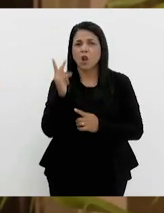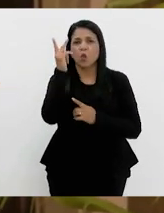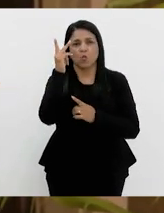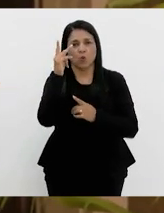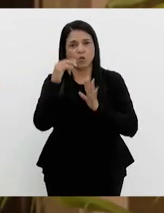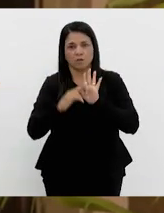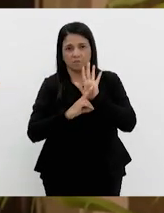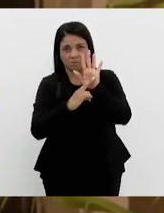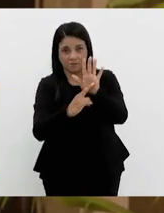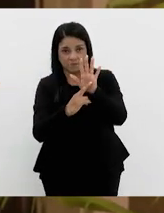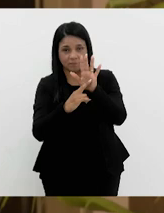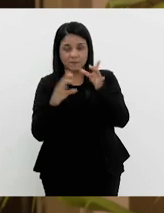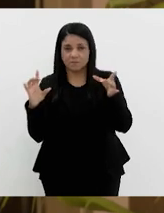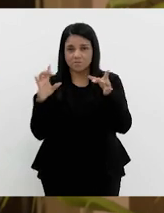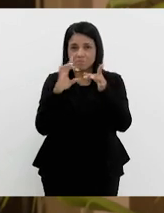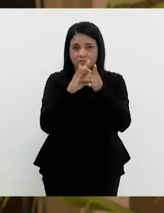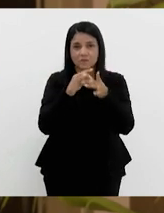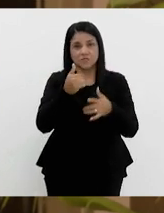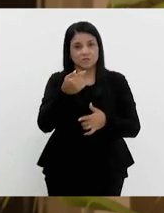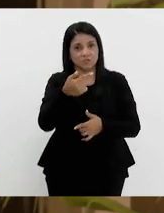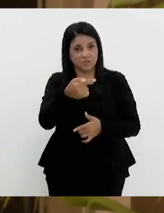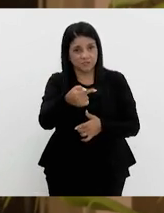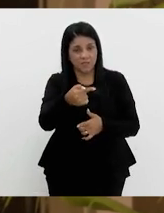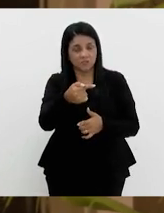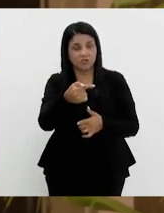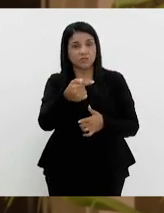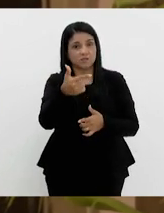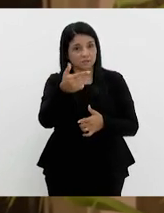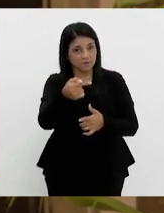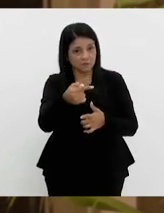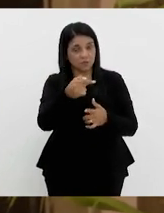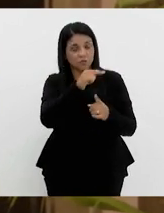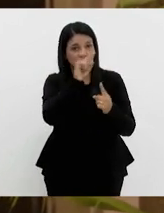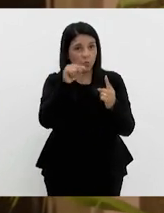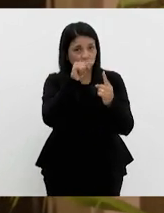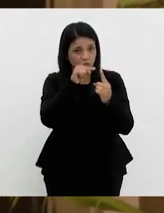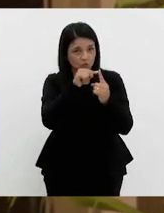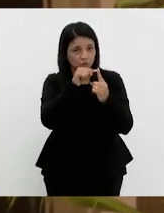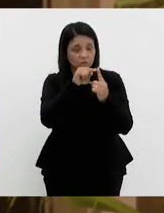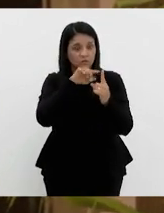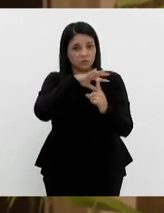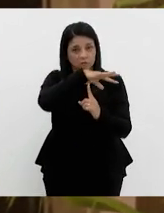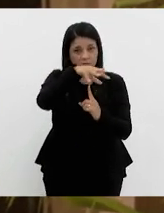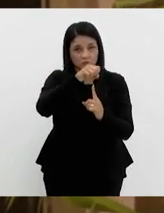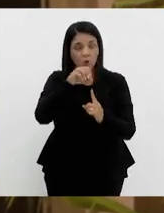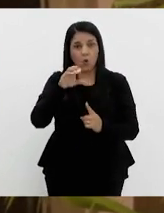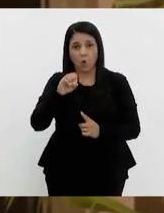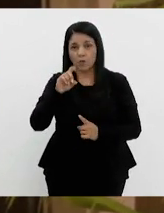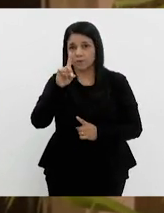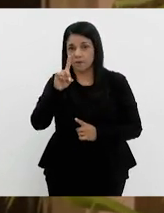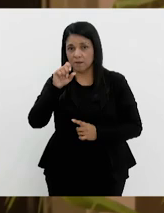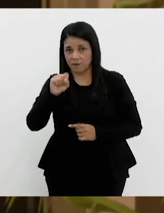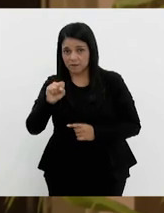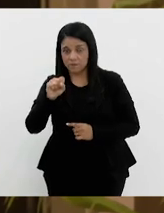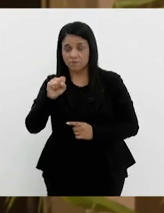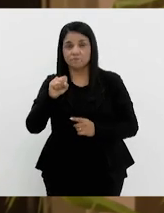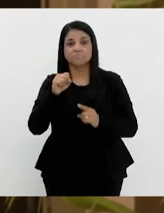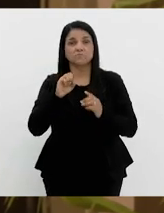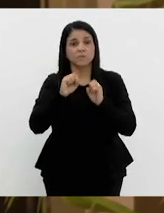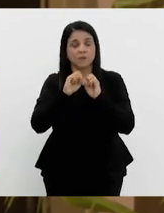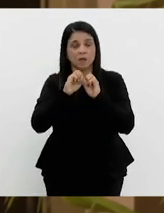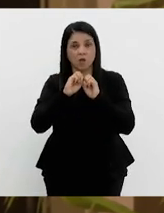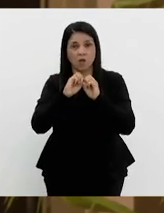alinhados com os 17 objetivos de desenvolvimento sustentável as odss estabelecidos pela ONU